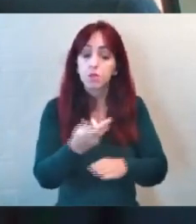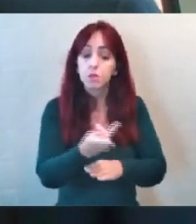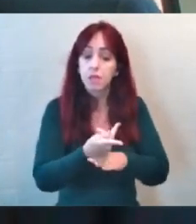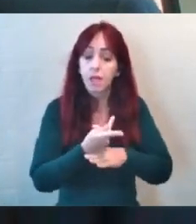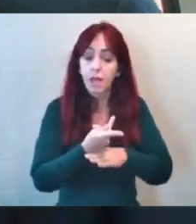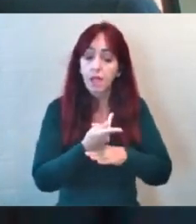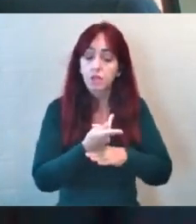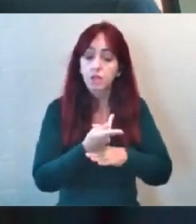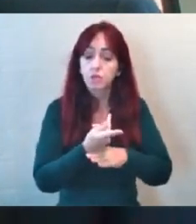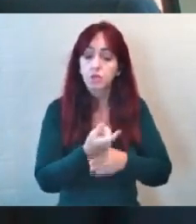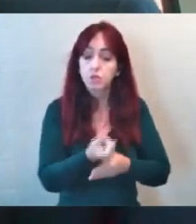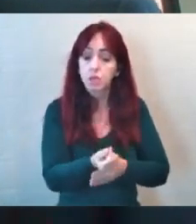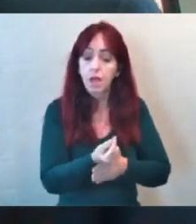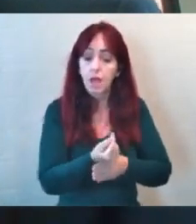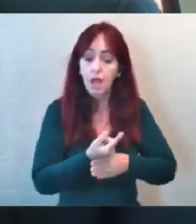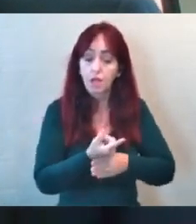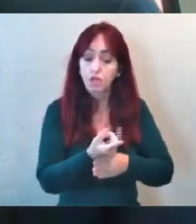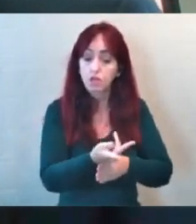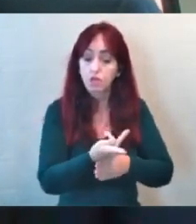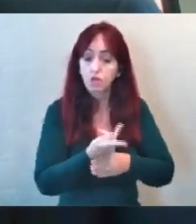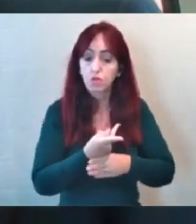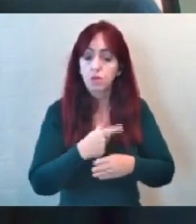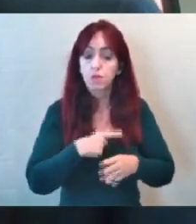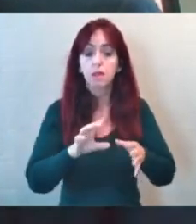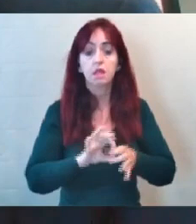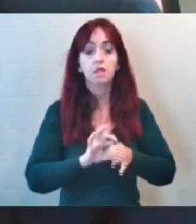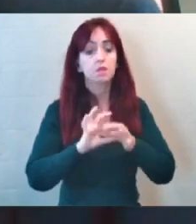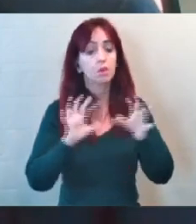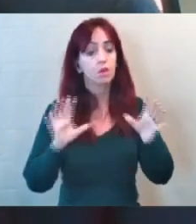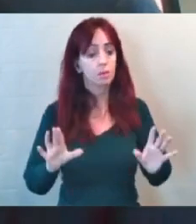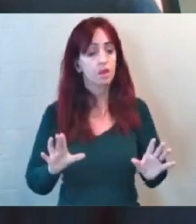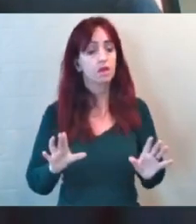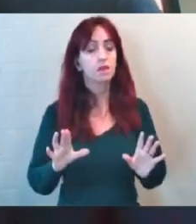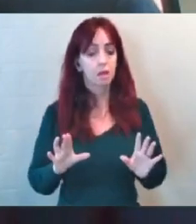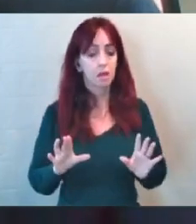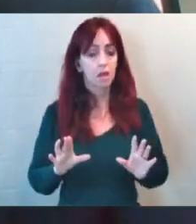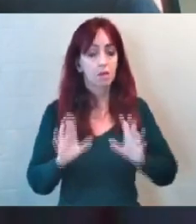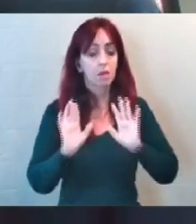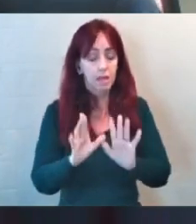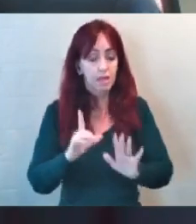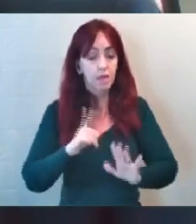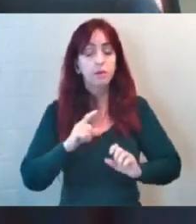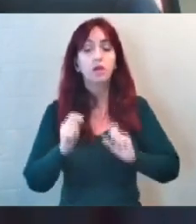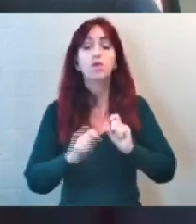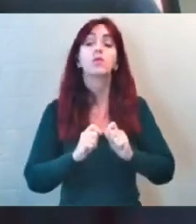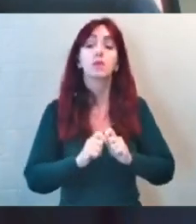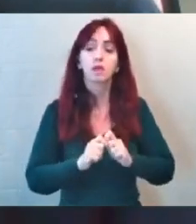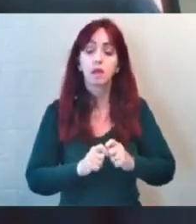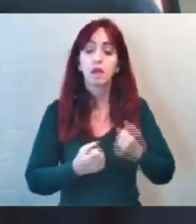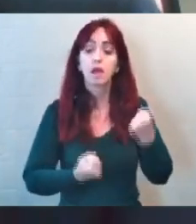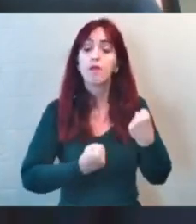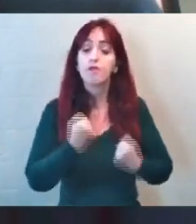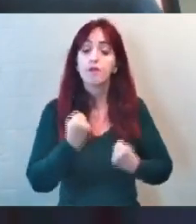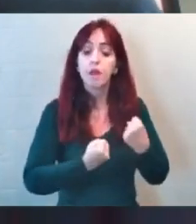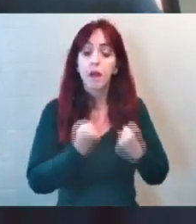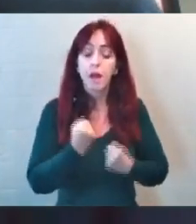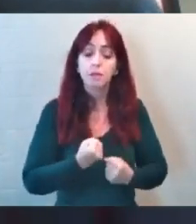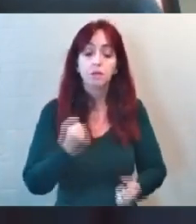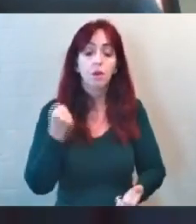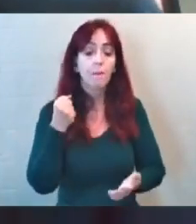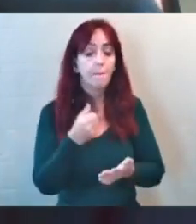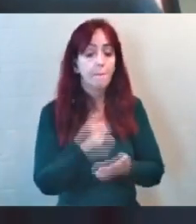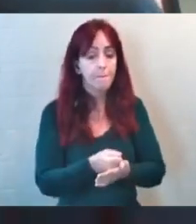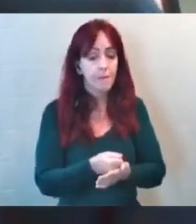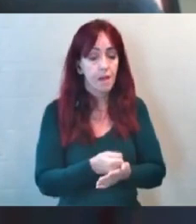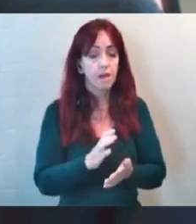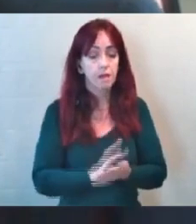créditos que são disponibilizados. Então, são viagens que são compradas. O